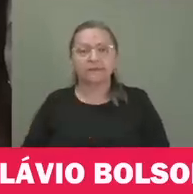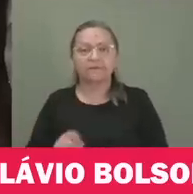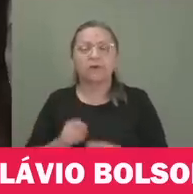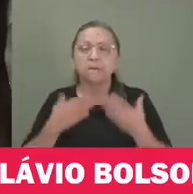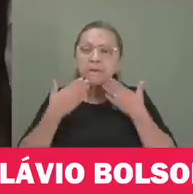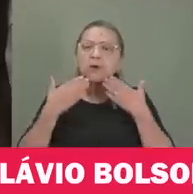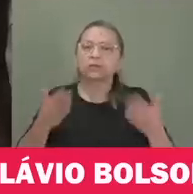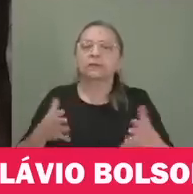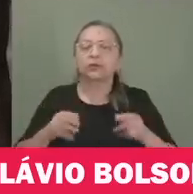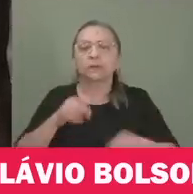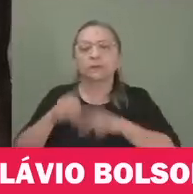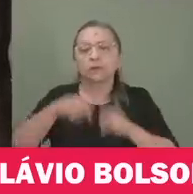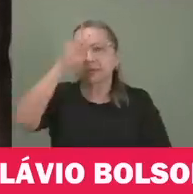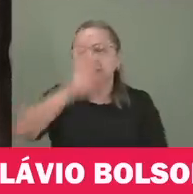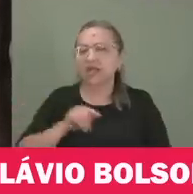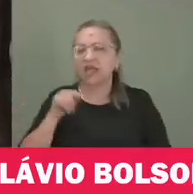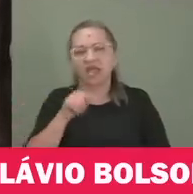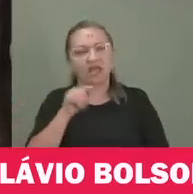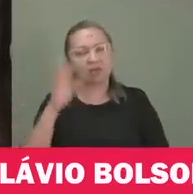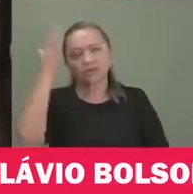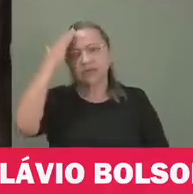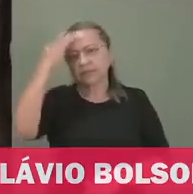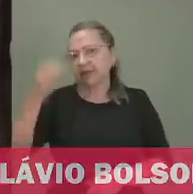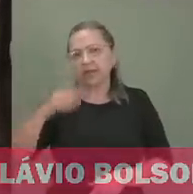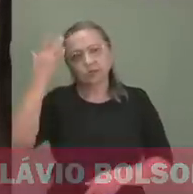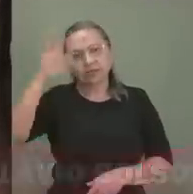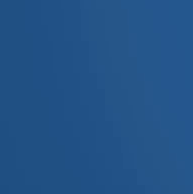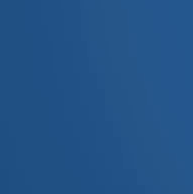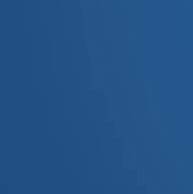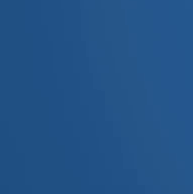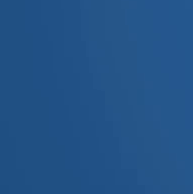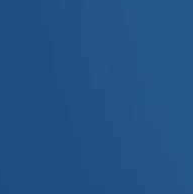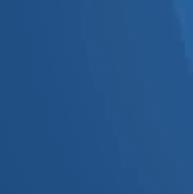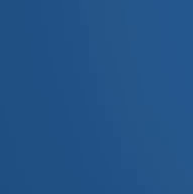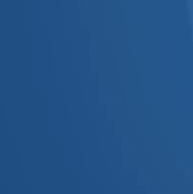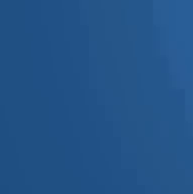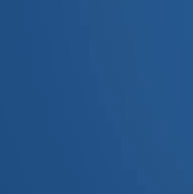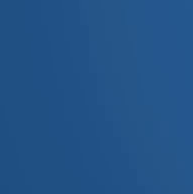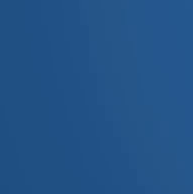população brasileira que ele não sabe viver numa democracia. Obrigado, senhor presidente.